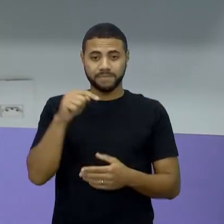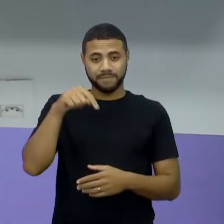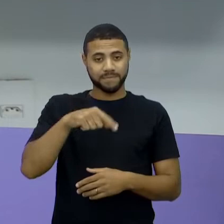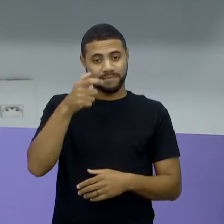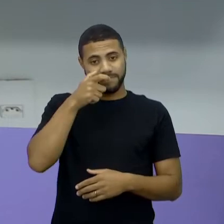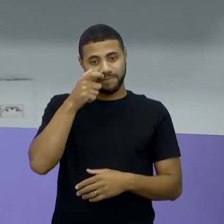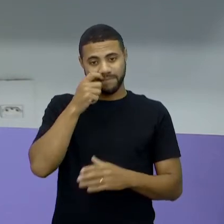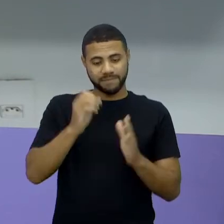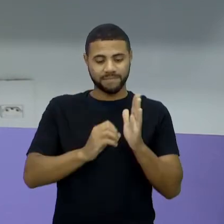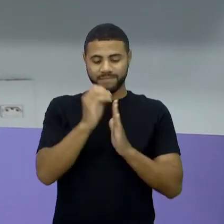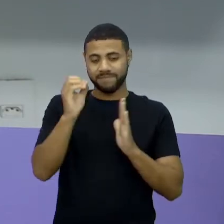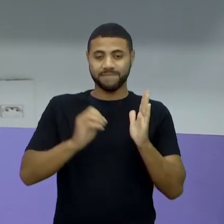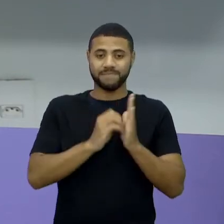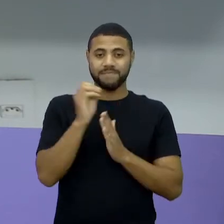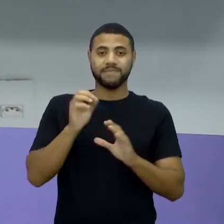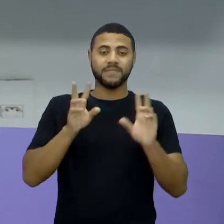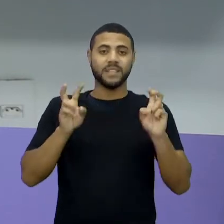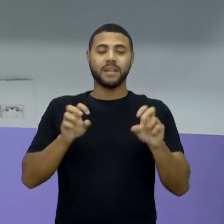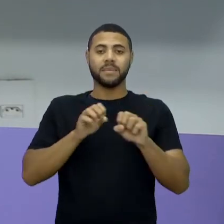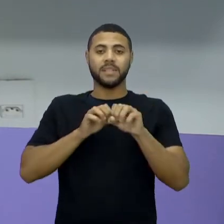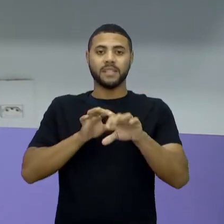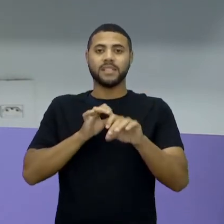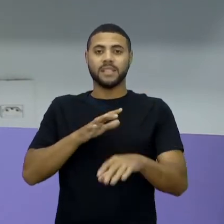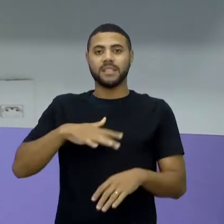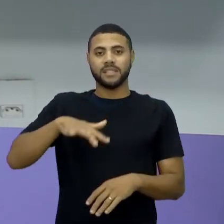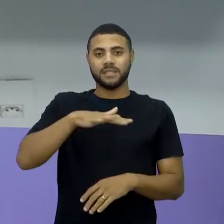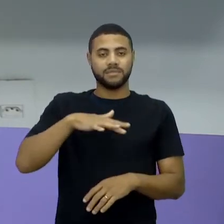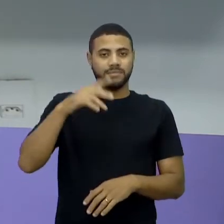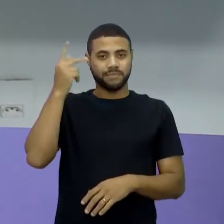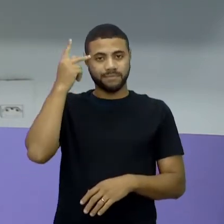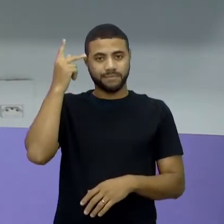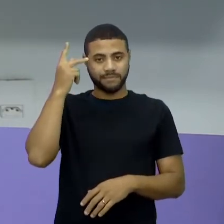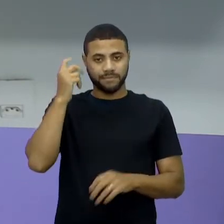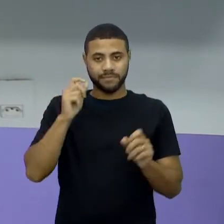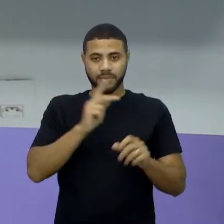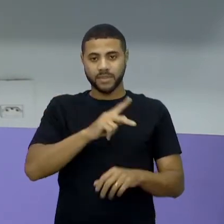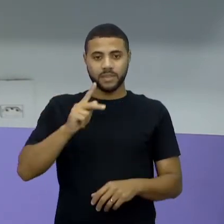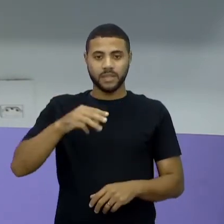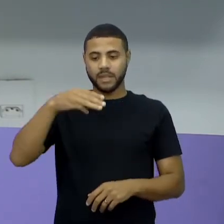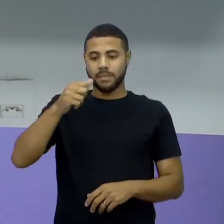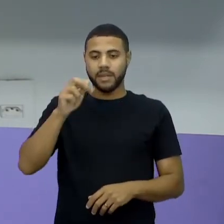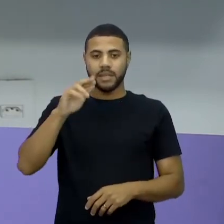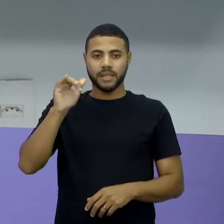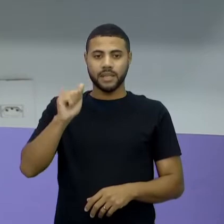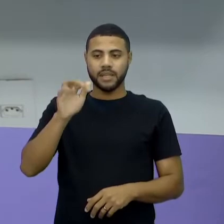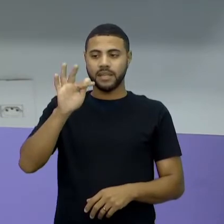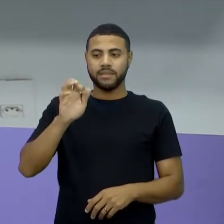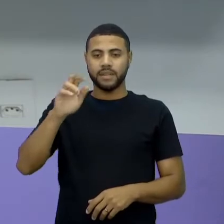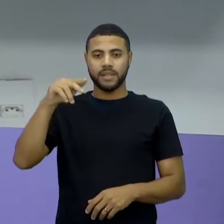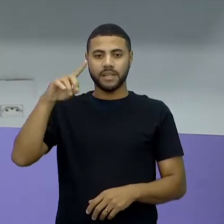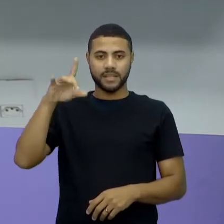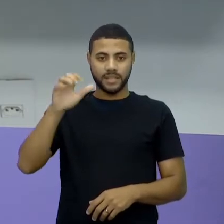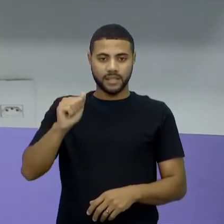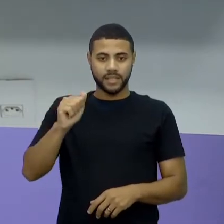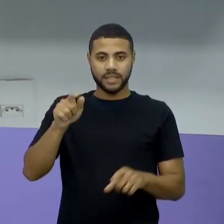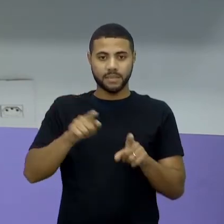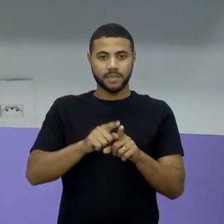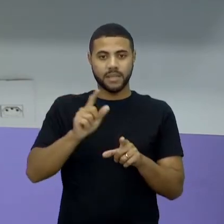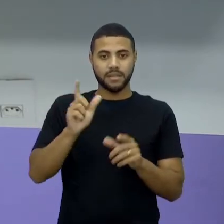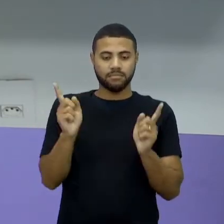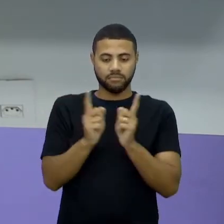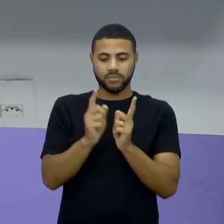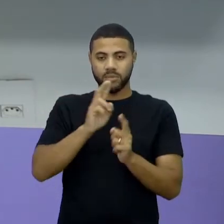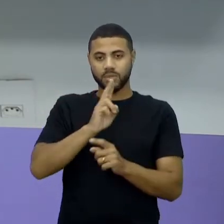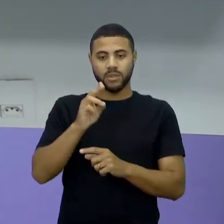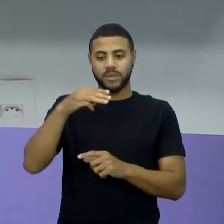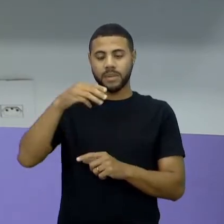programação do Centro de Mídias da Educação do Estado de São Paulo. Eu sou a professora Maria Fernanda, mais conhecida como Mafê.